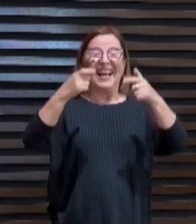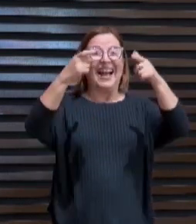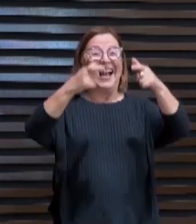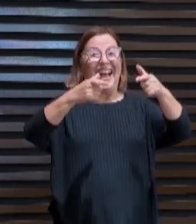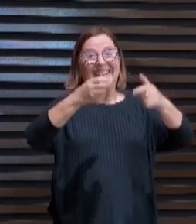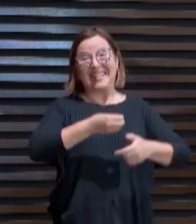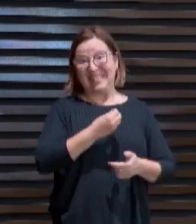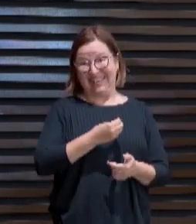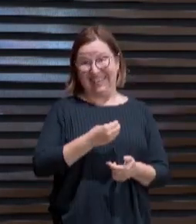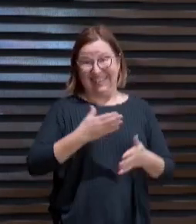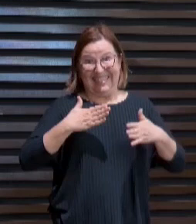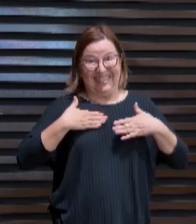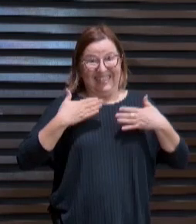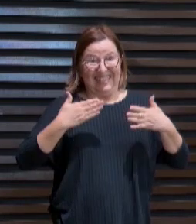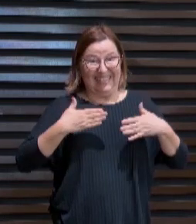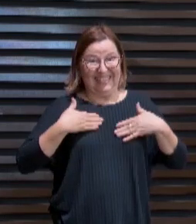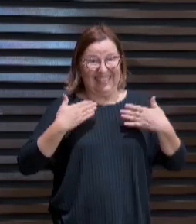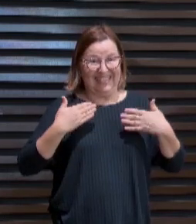Que privilégio, meus irmãos.